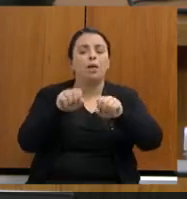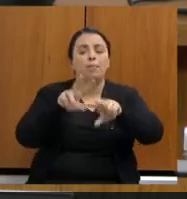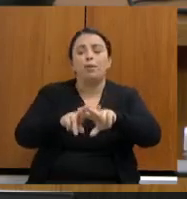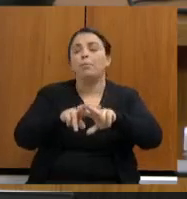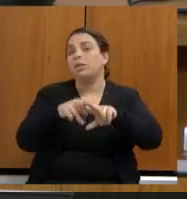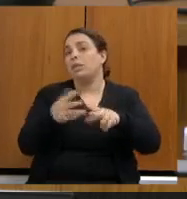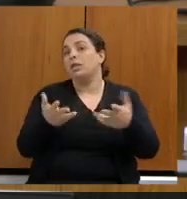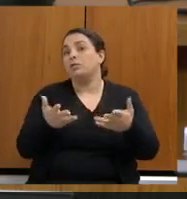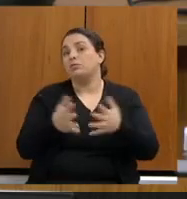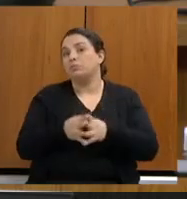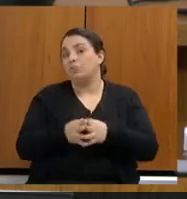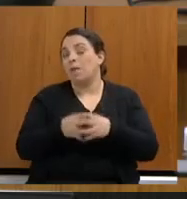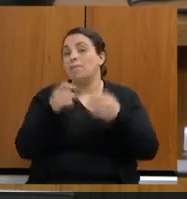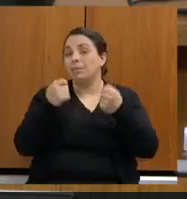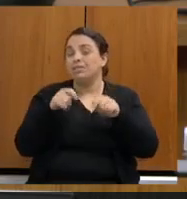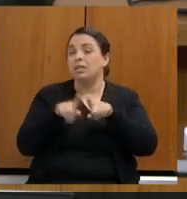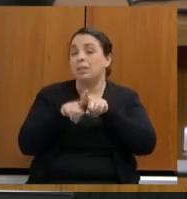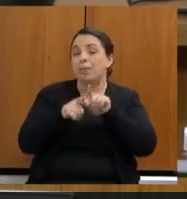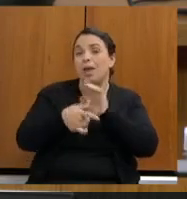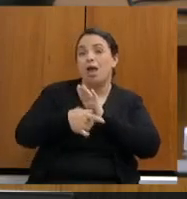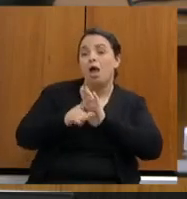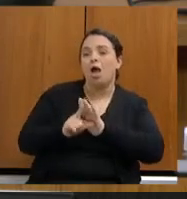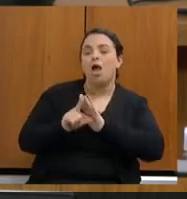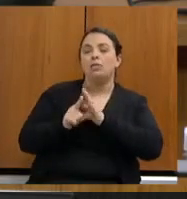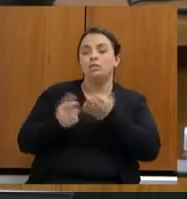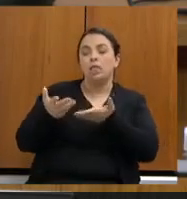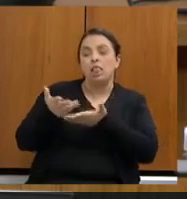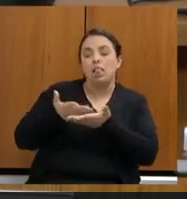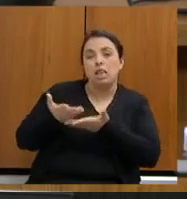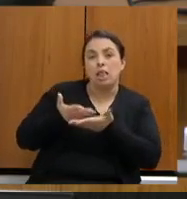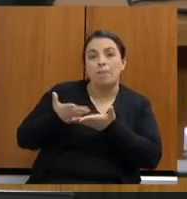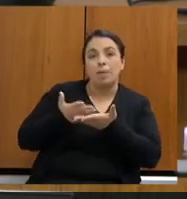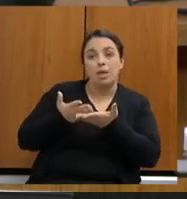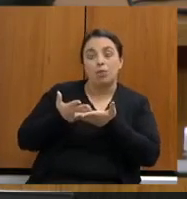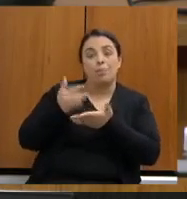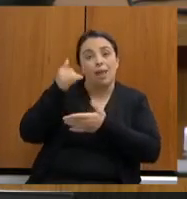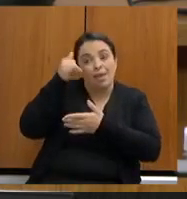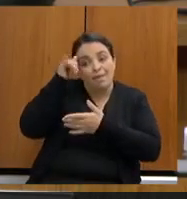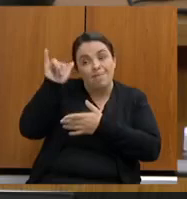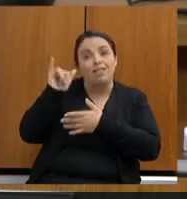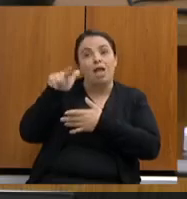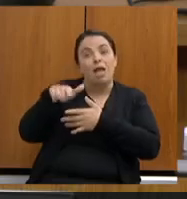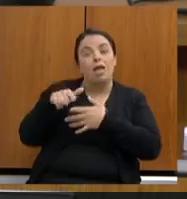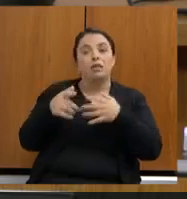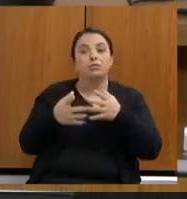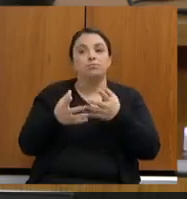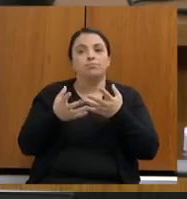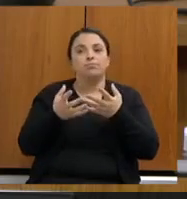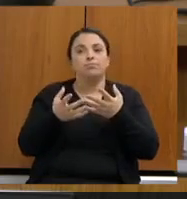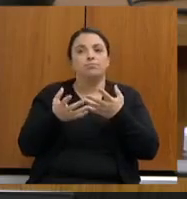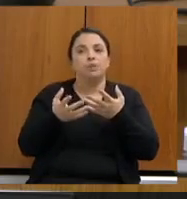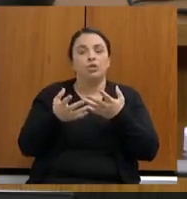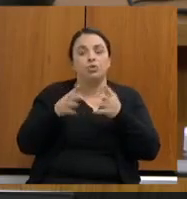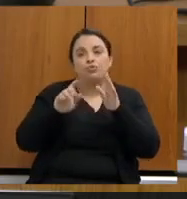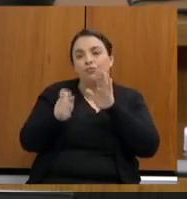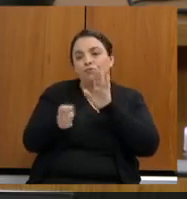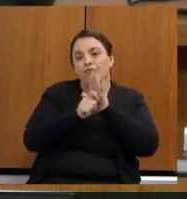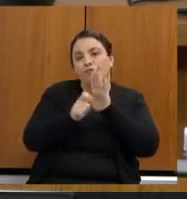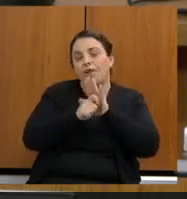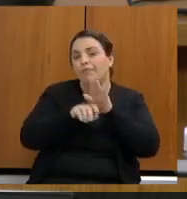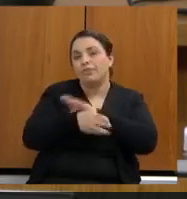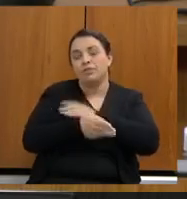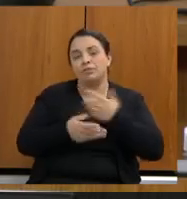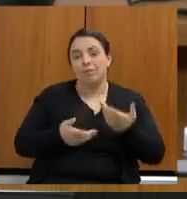em ter um lado da prevenção do tratamento desses jovens para que eles possam se recuperar é usuário